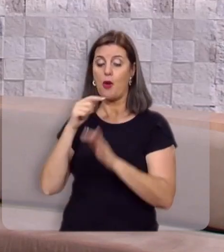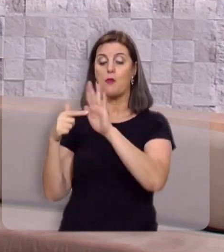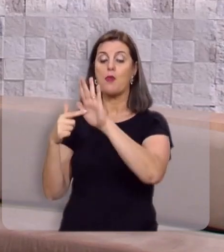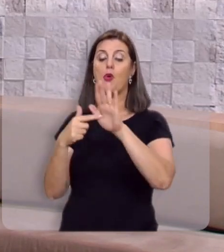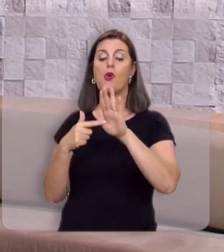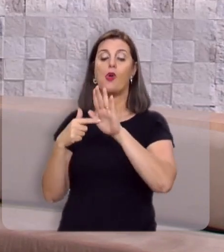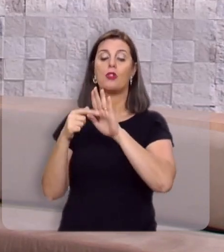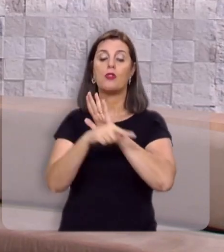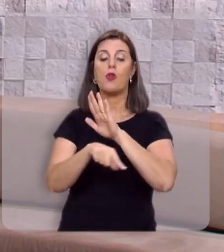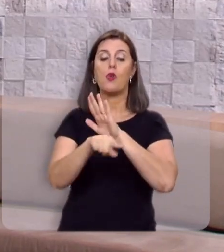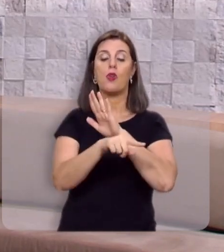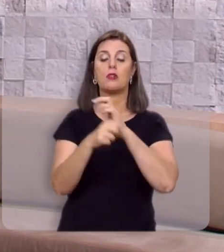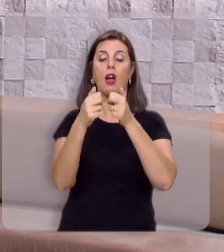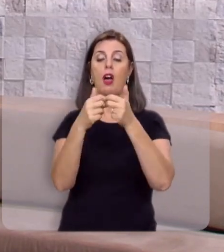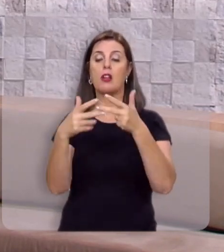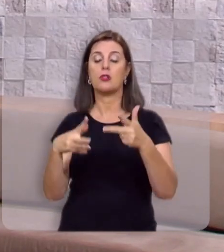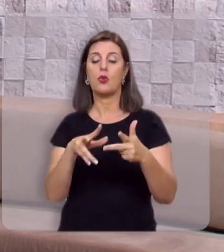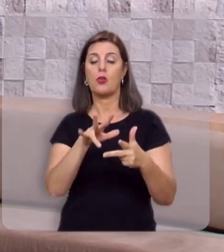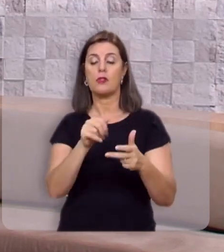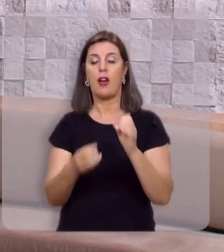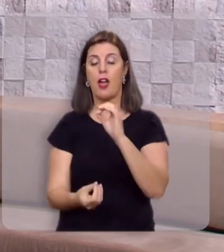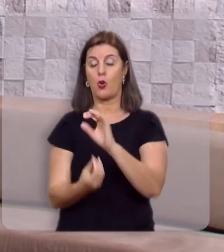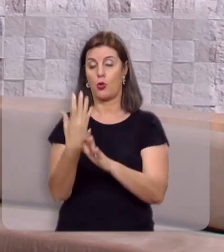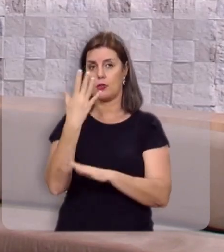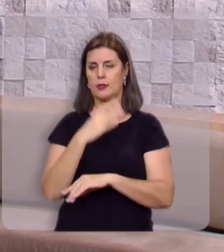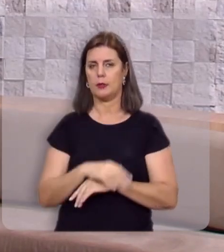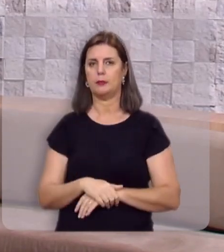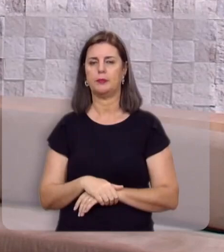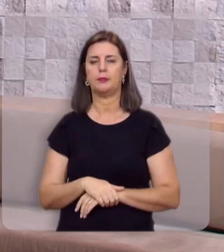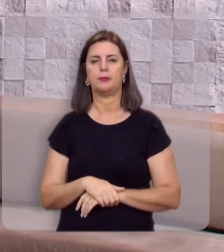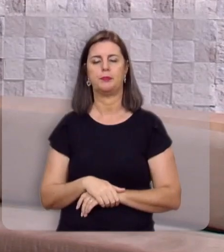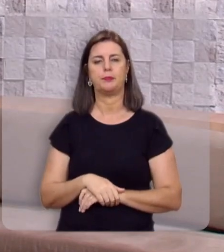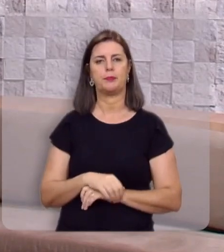e eu te mostrarei as coisas que devem acontecer.